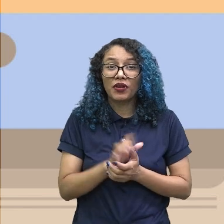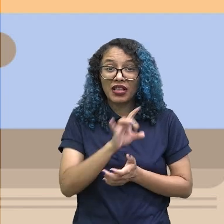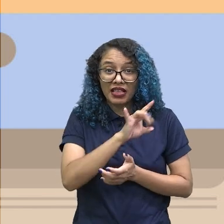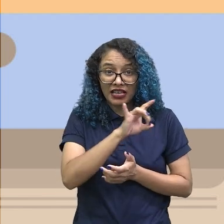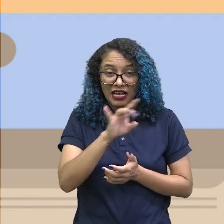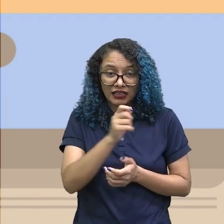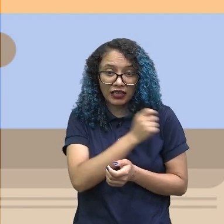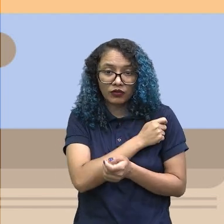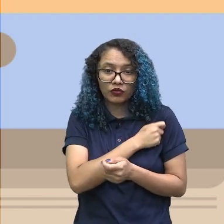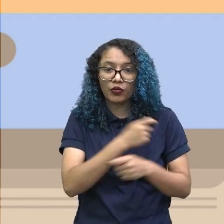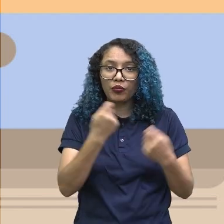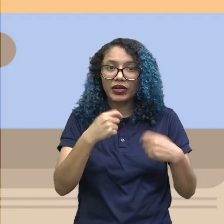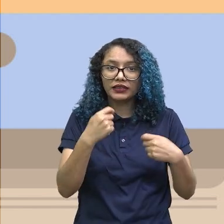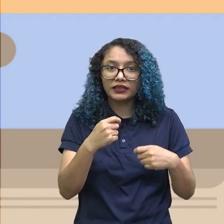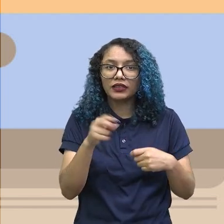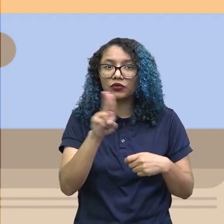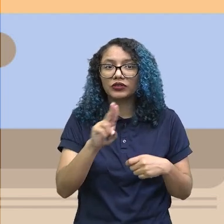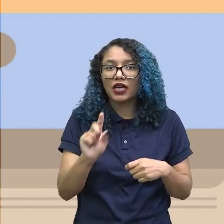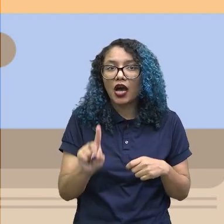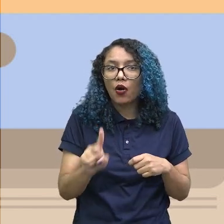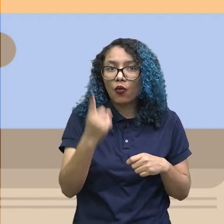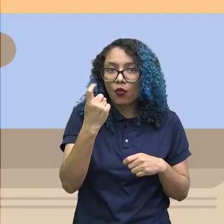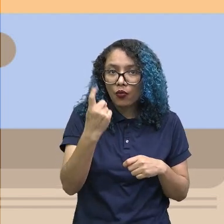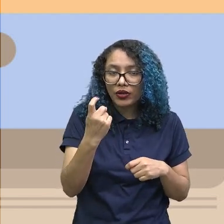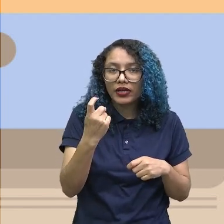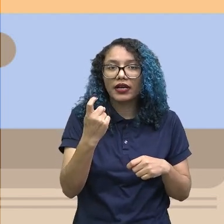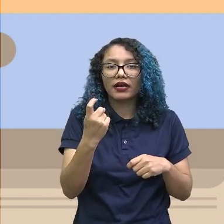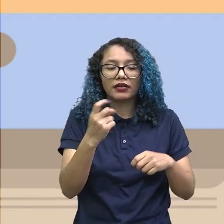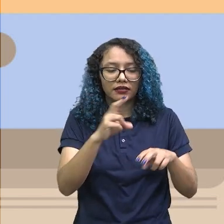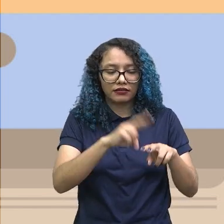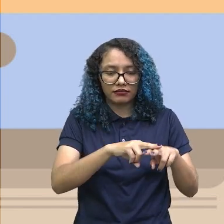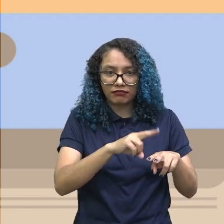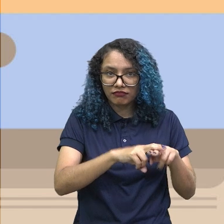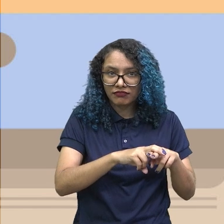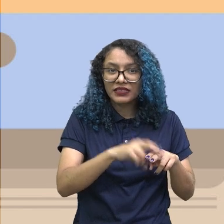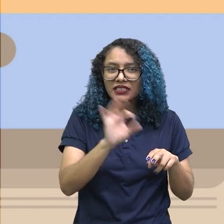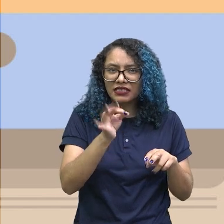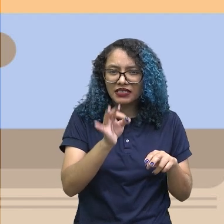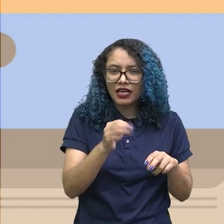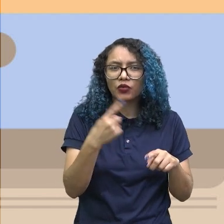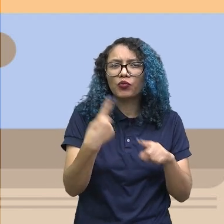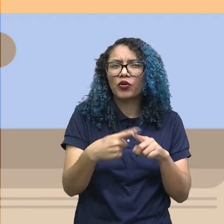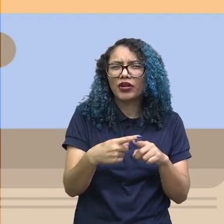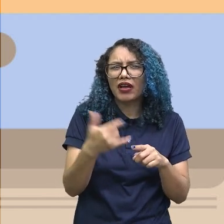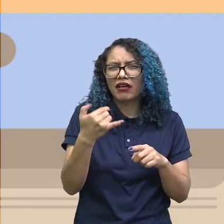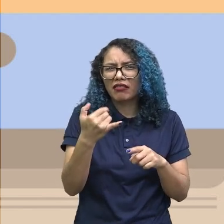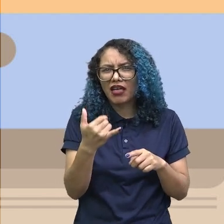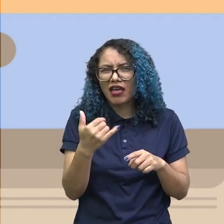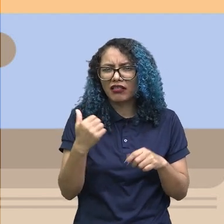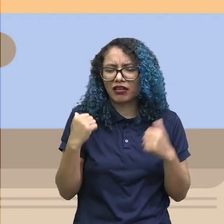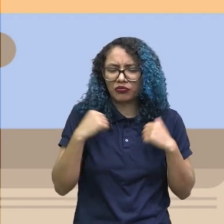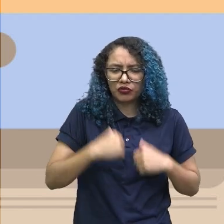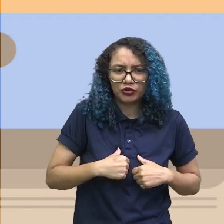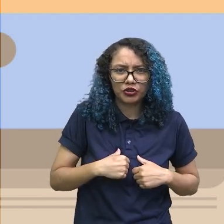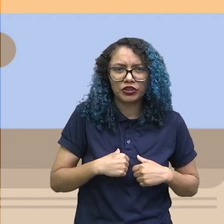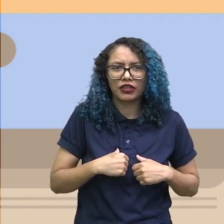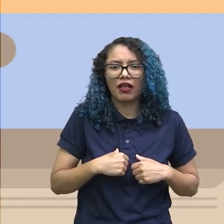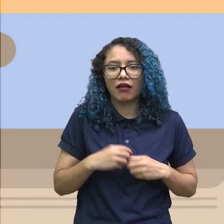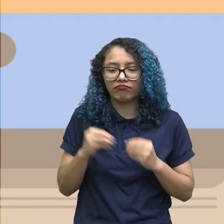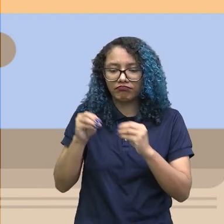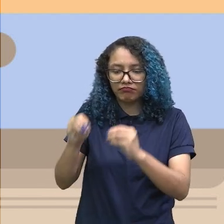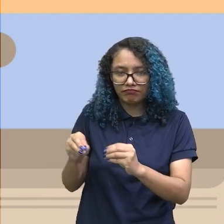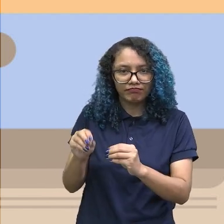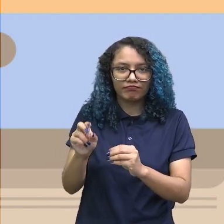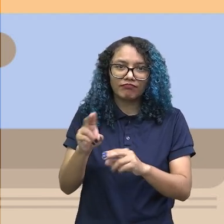uma carteira, até porque mochila, caderno, caneta não senta. Então, a gente também não pode ter na sala de aula um